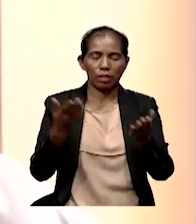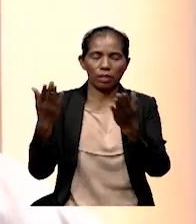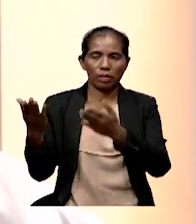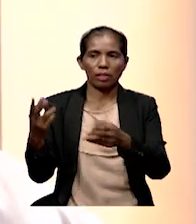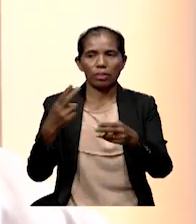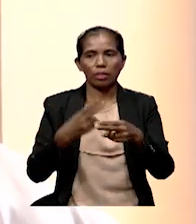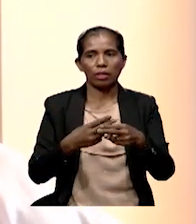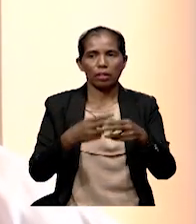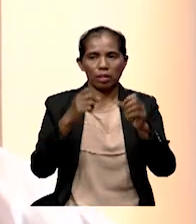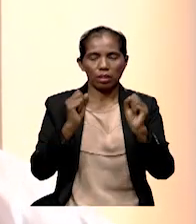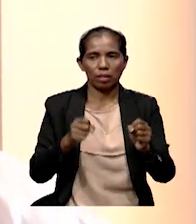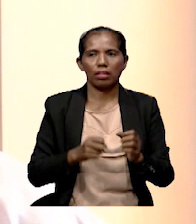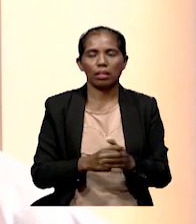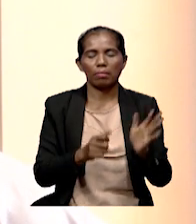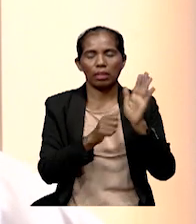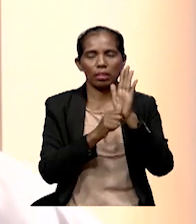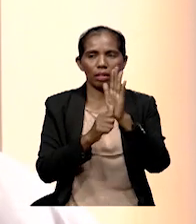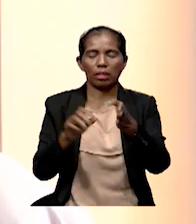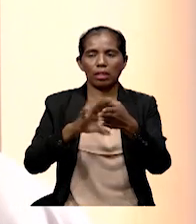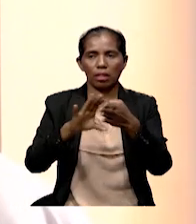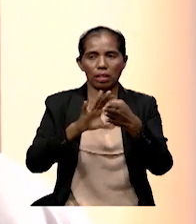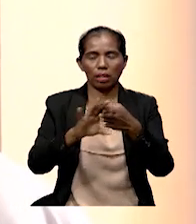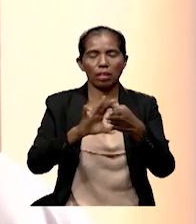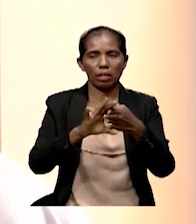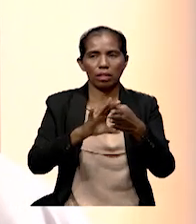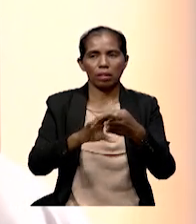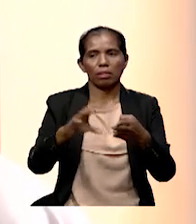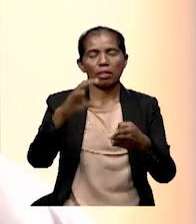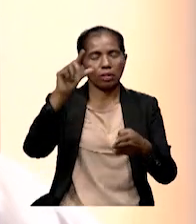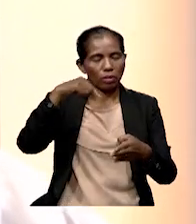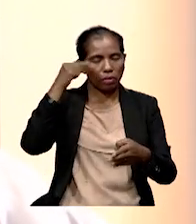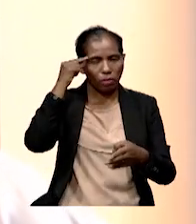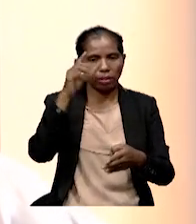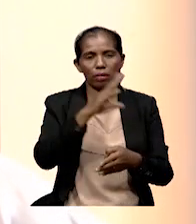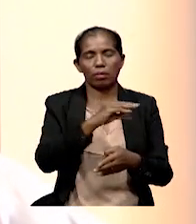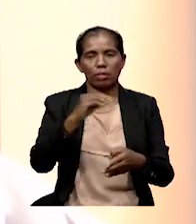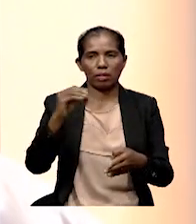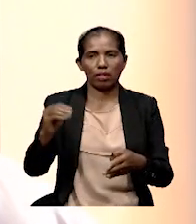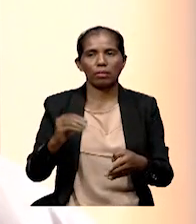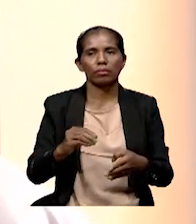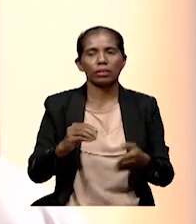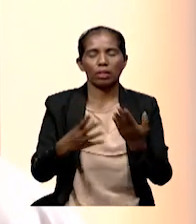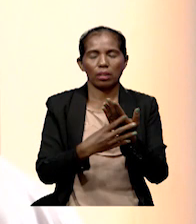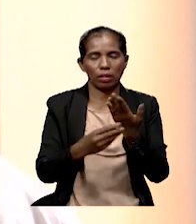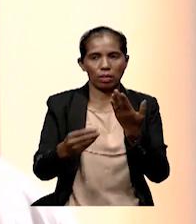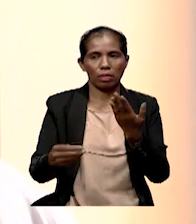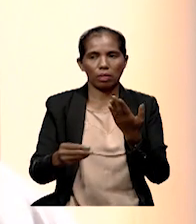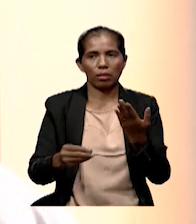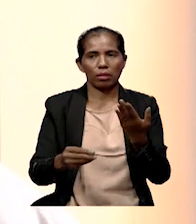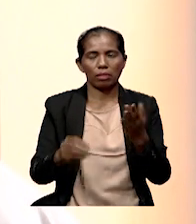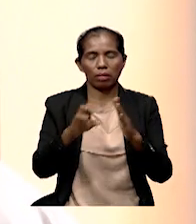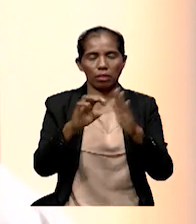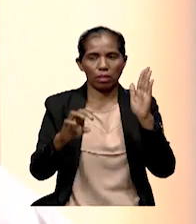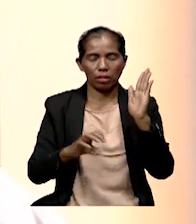Conferência Episcopal, apresenta a carta, né, Bahia, governo, não mostra minha cópia, para